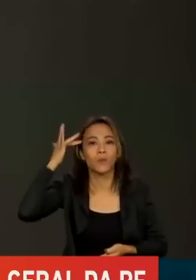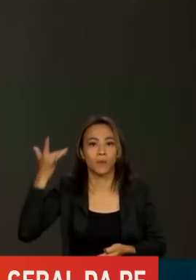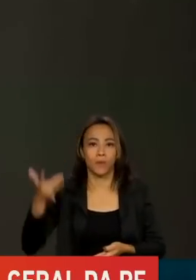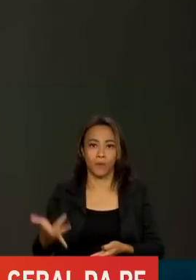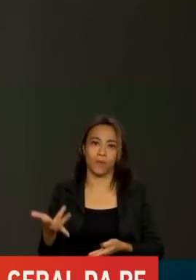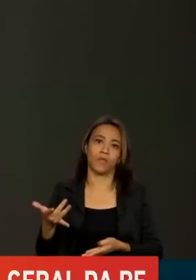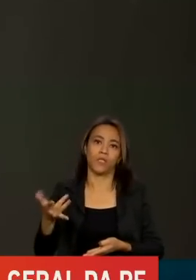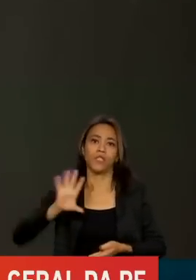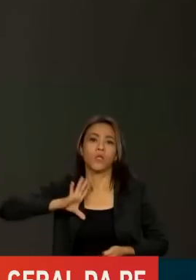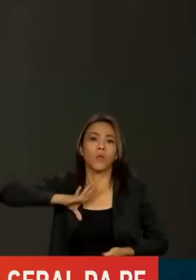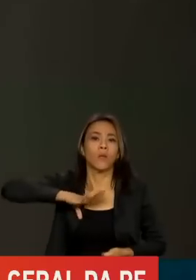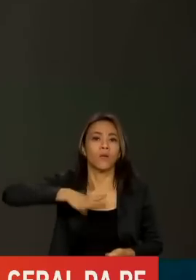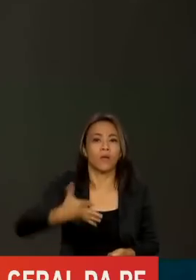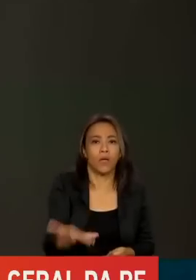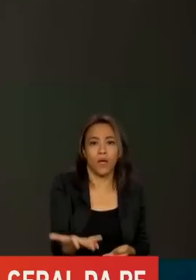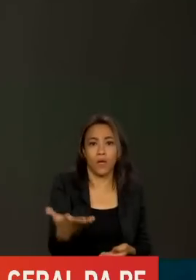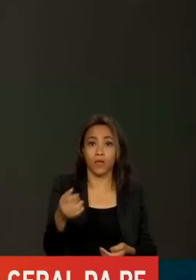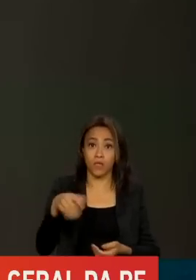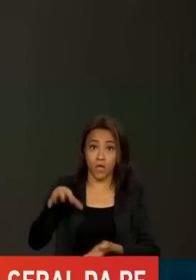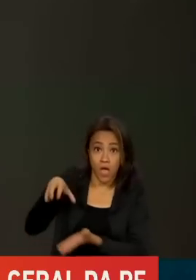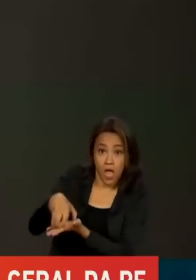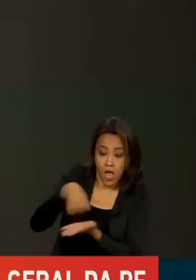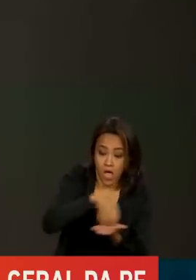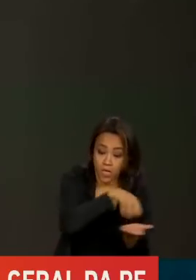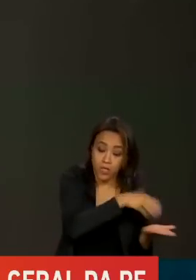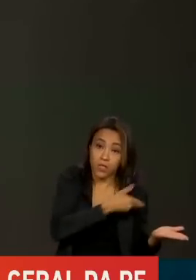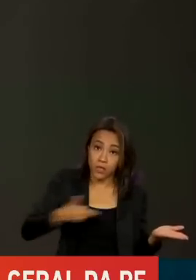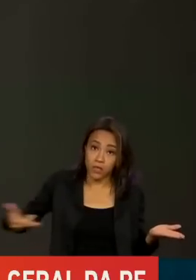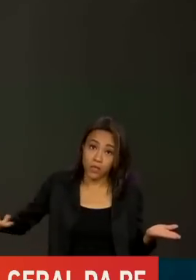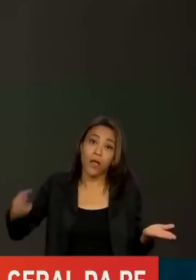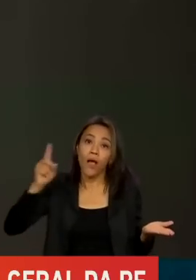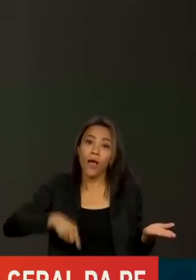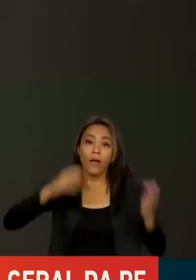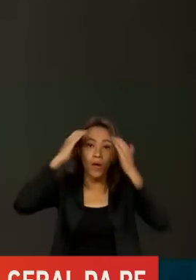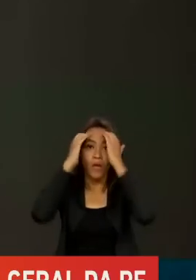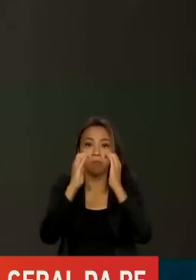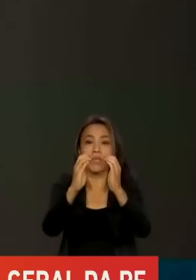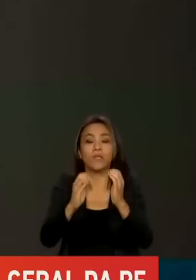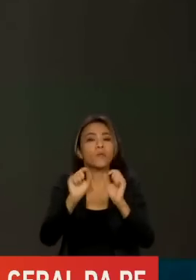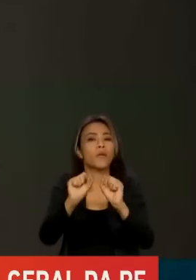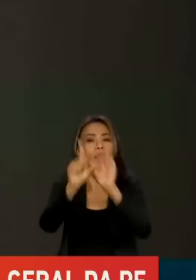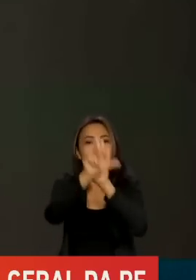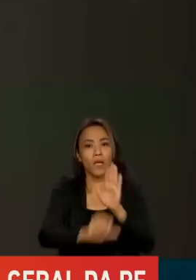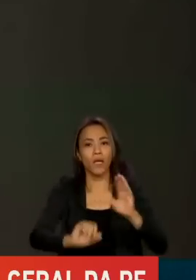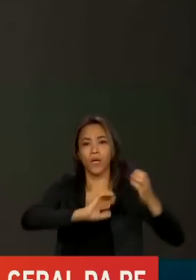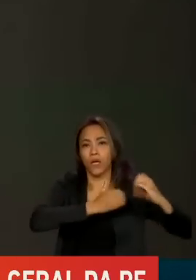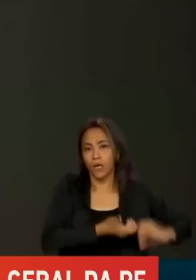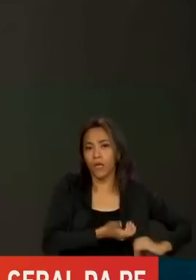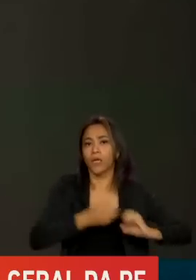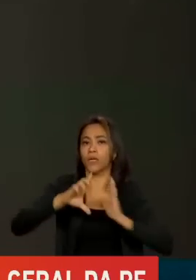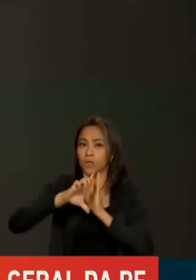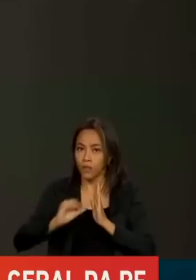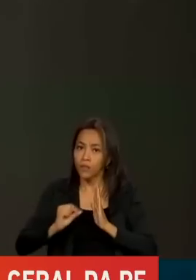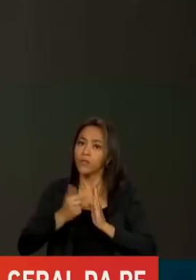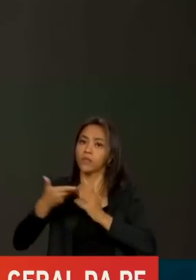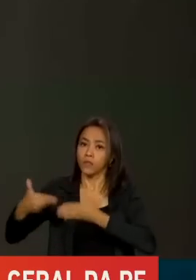instituições são feitas de coragem As instituições são feitas de cumprimento da lei não ache esses terroristas